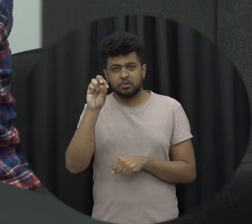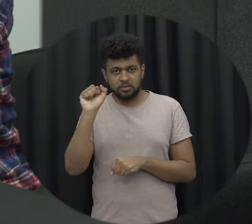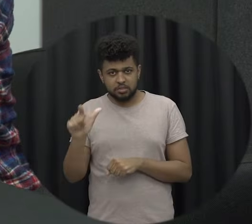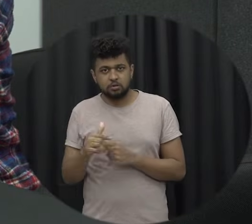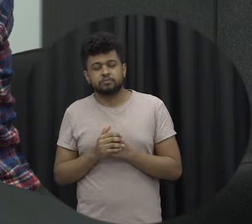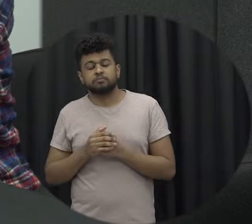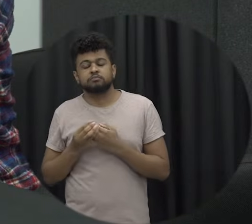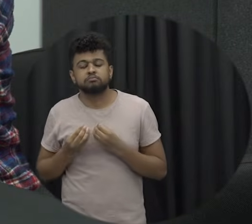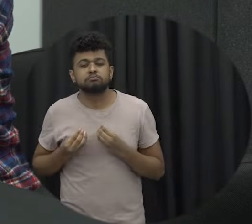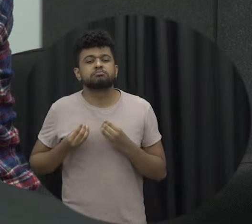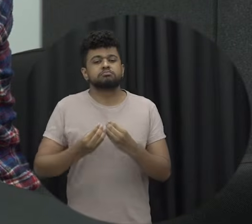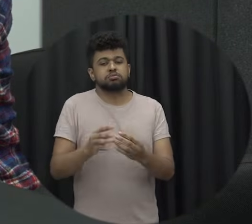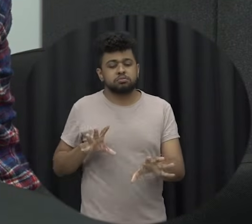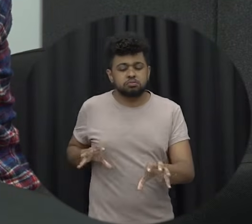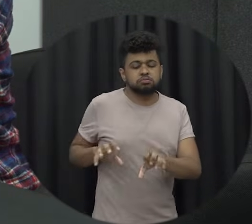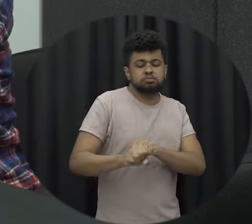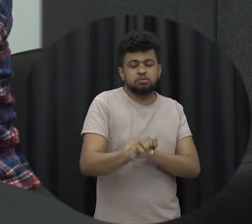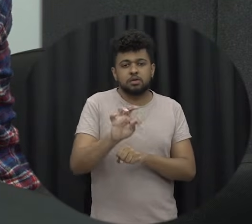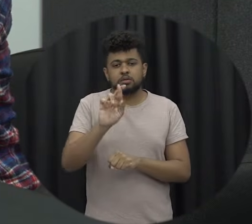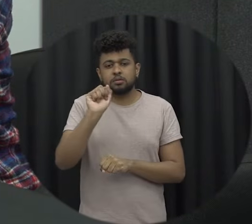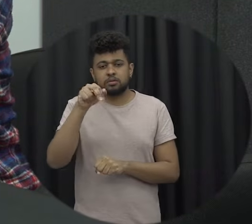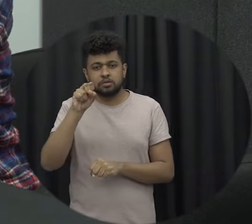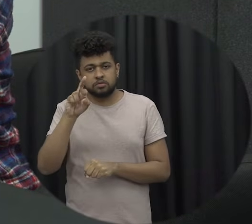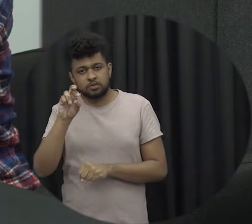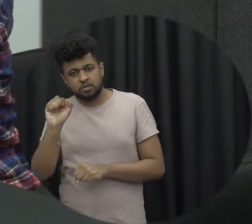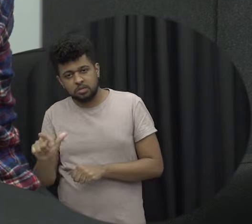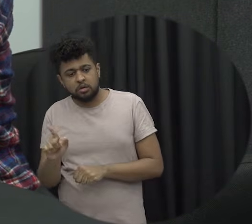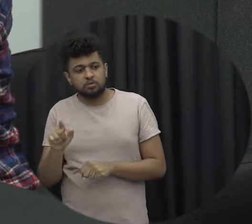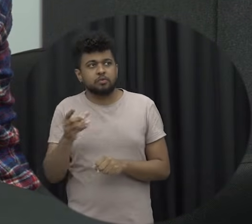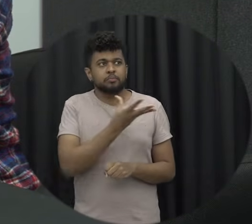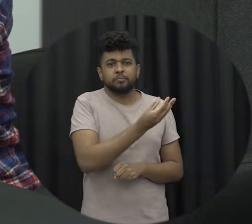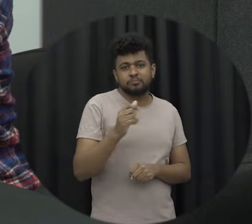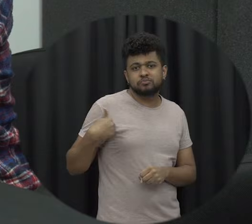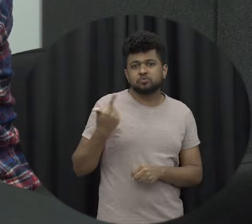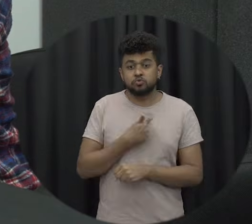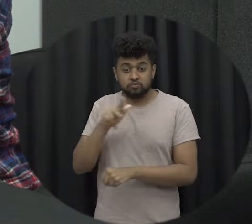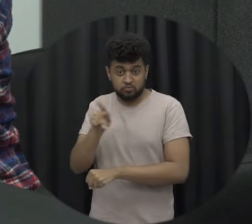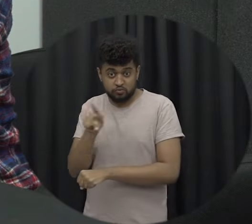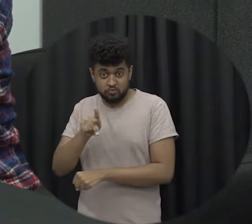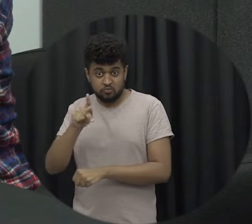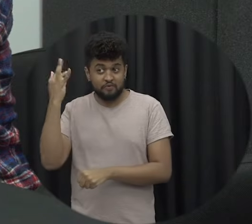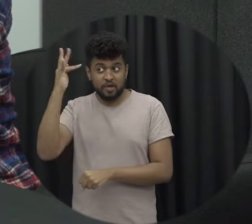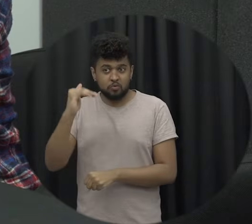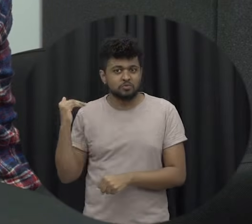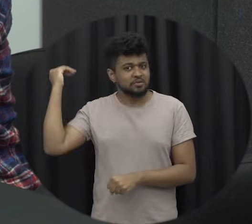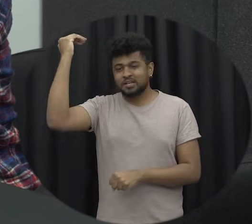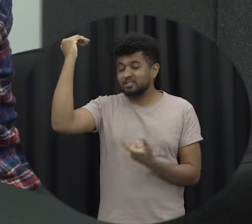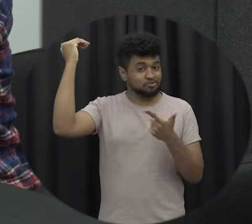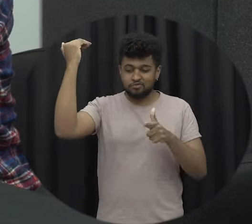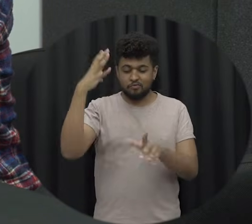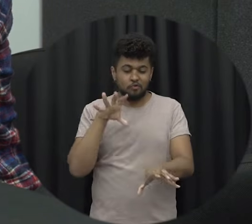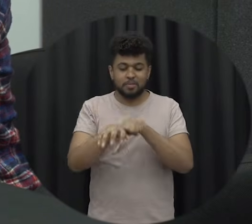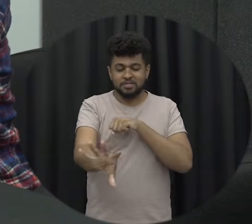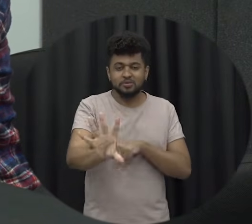transversal, sendo que muitos de nós, docentes do ensino superior, não tivemos essa formação, ainda é algo muito difícil,